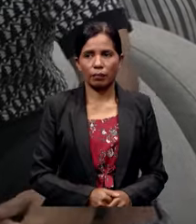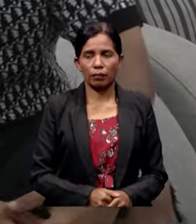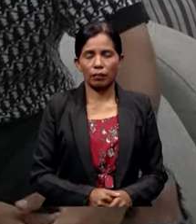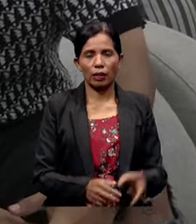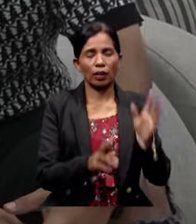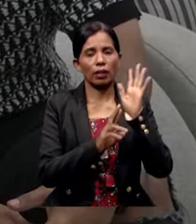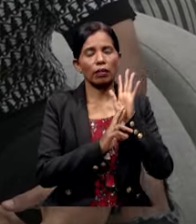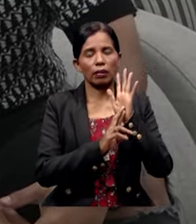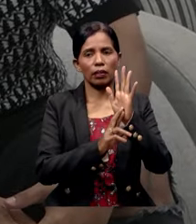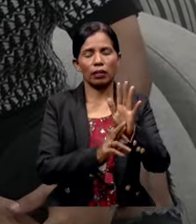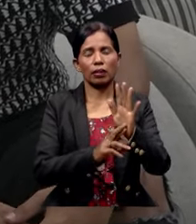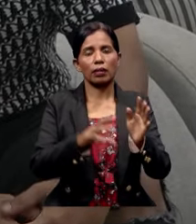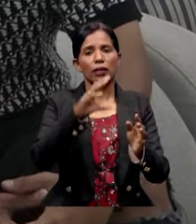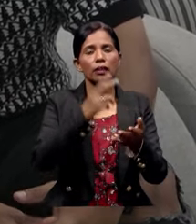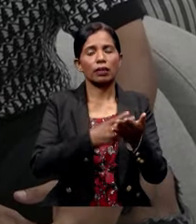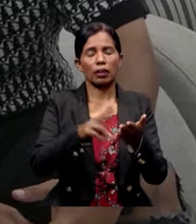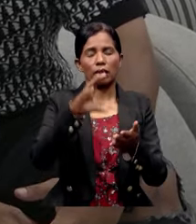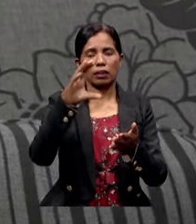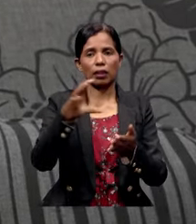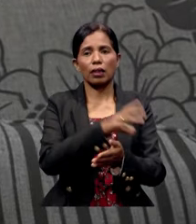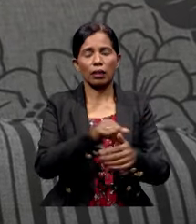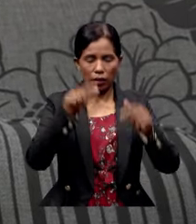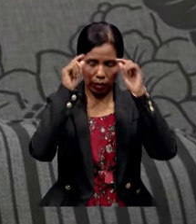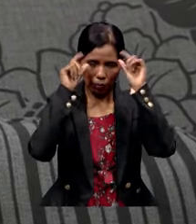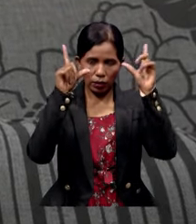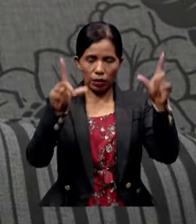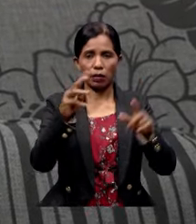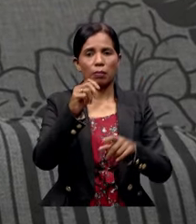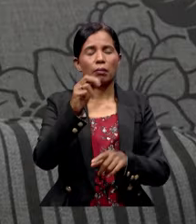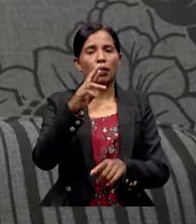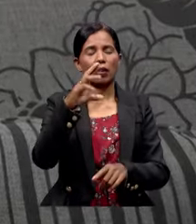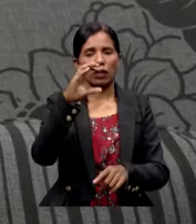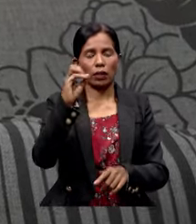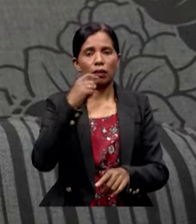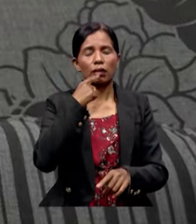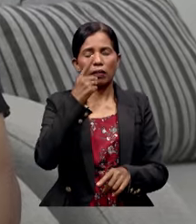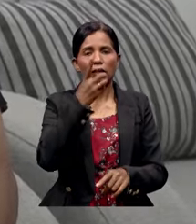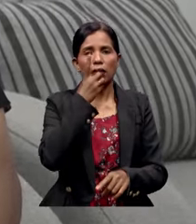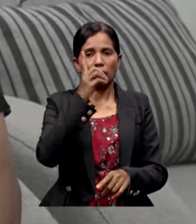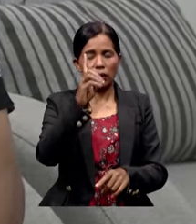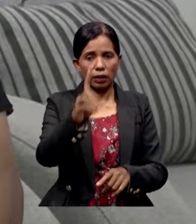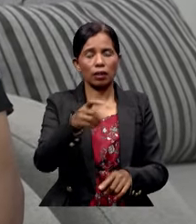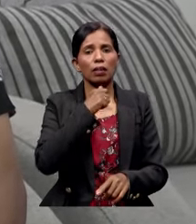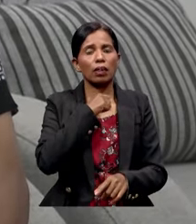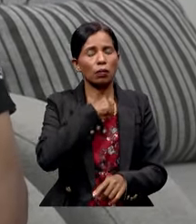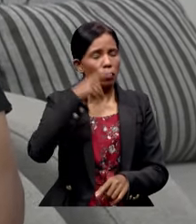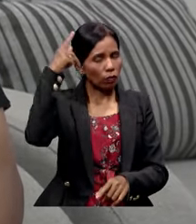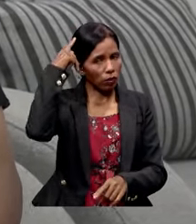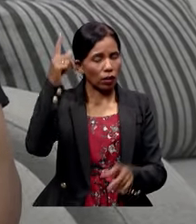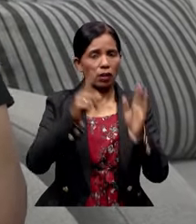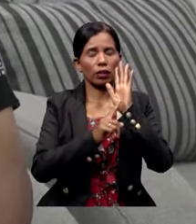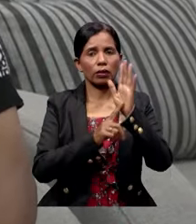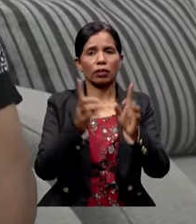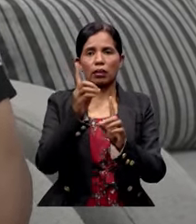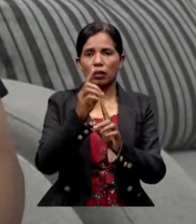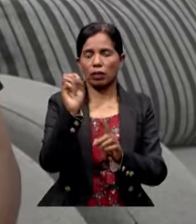Representante Santa Ceia Timor-Leste, Monsenhor Marcos Prezi, explica declaração na Mopapa, Rússia Vaticano, nebe pública e aloron